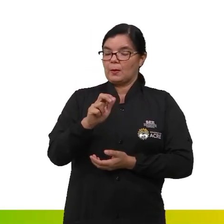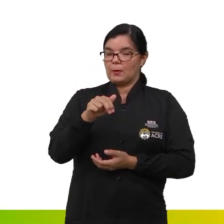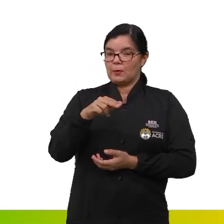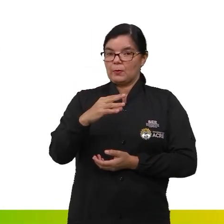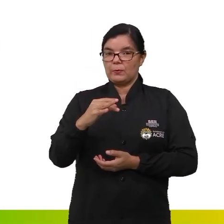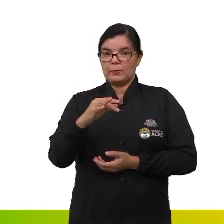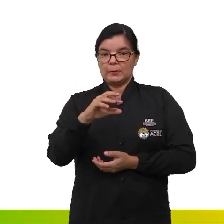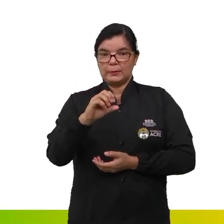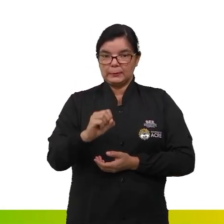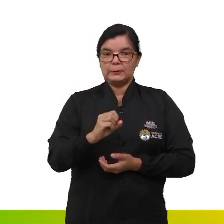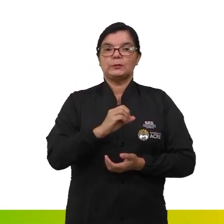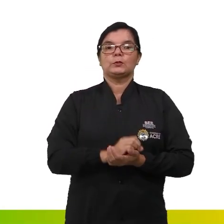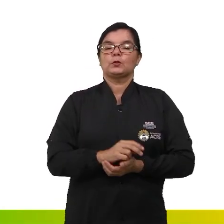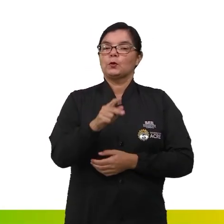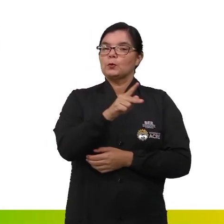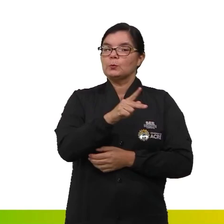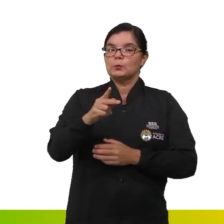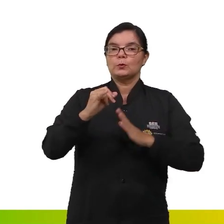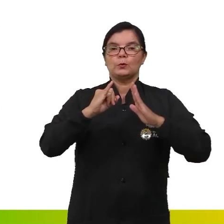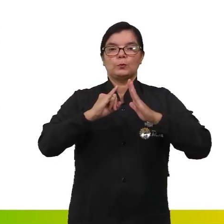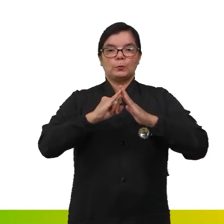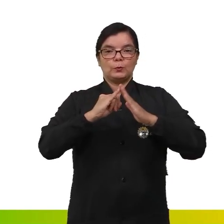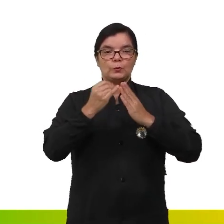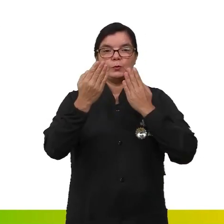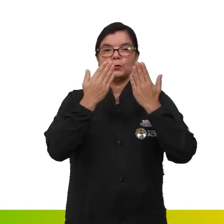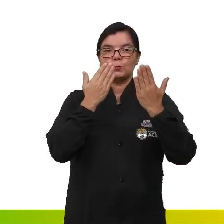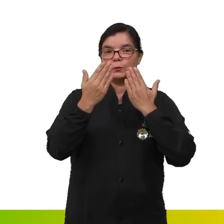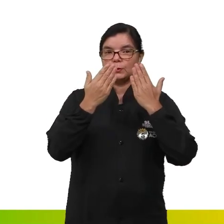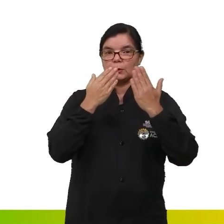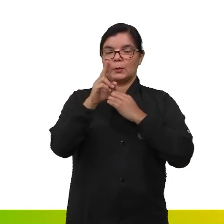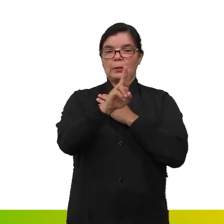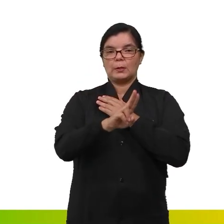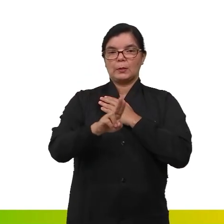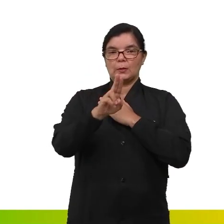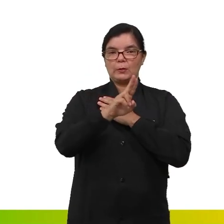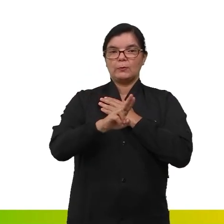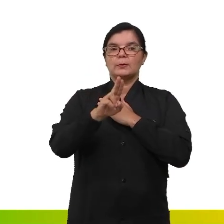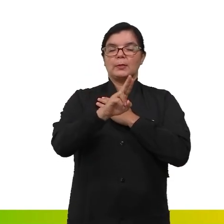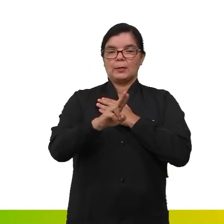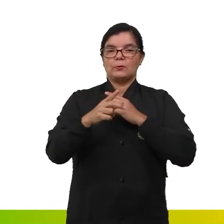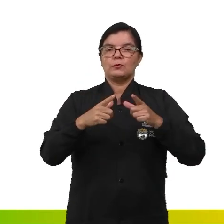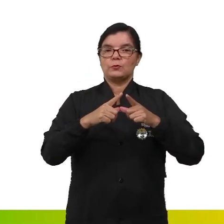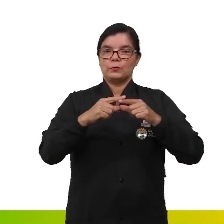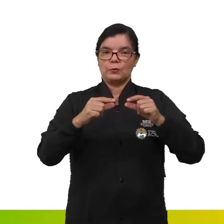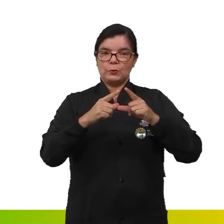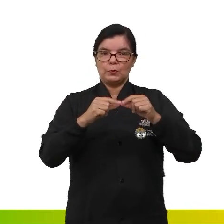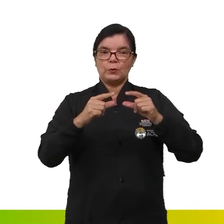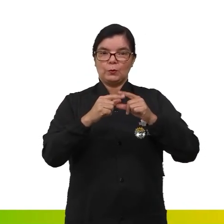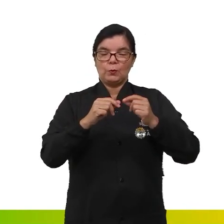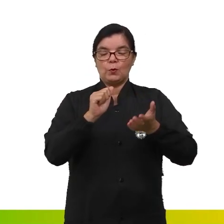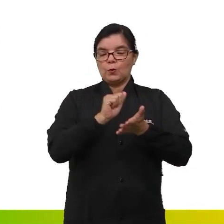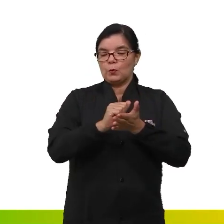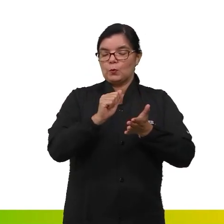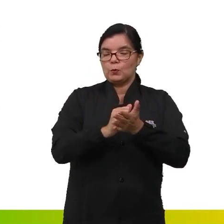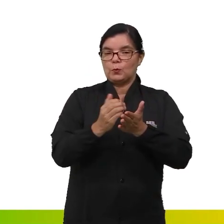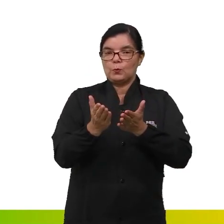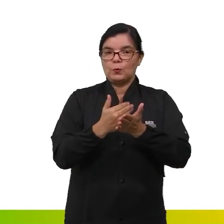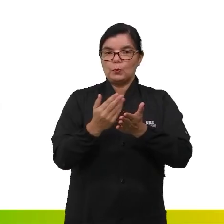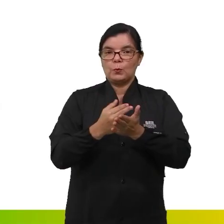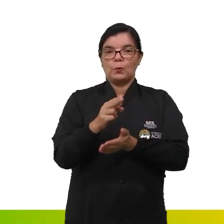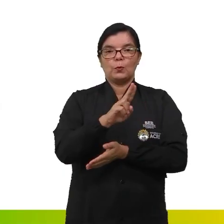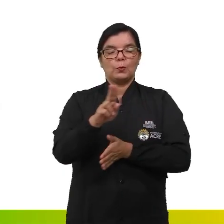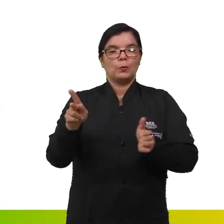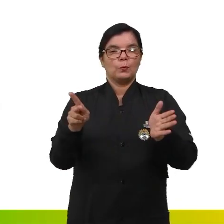diz Francisco Martins, professor do Instituto de Psicologia da Universidade de Brasília e o autor do livro